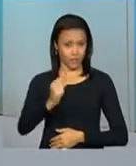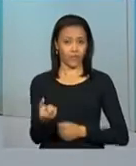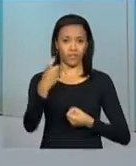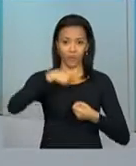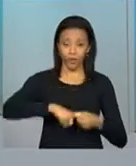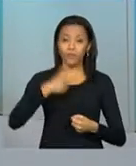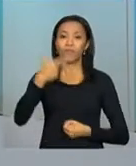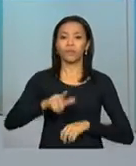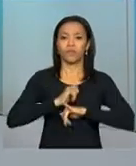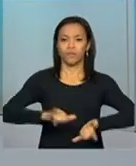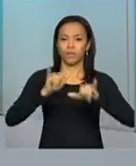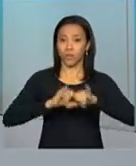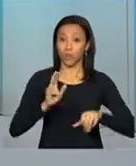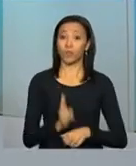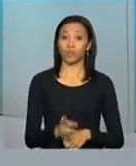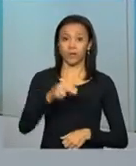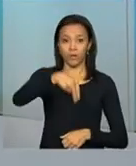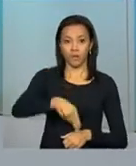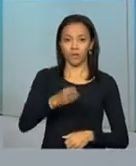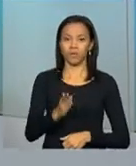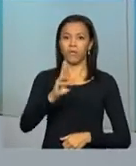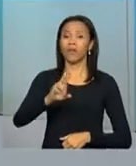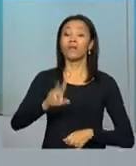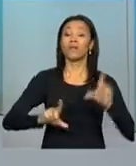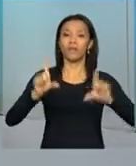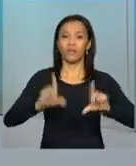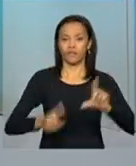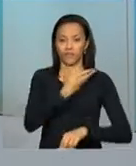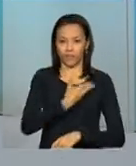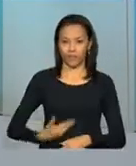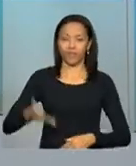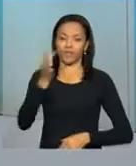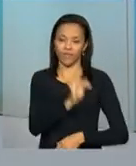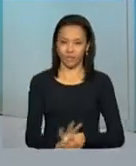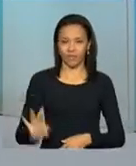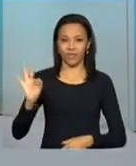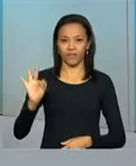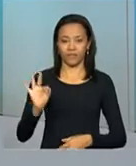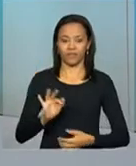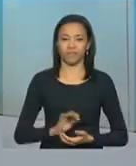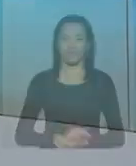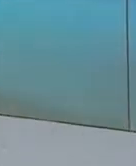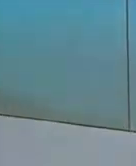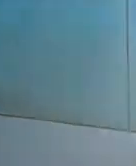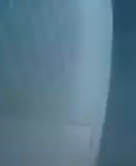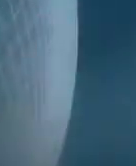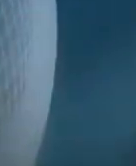gente volta com outras informações Continue com a gente aqui na NBR a TV do Governo